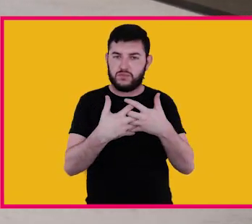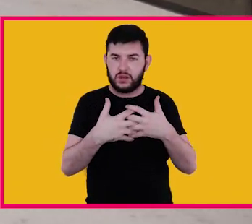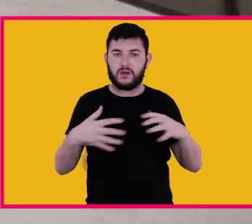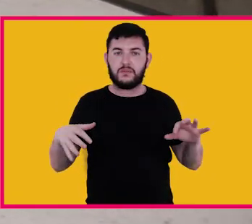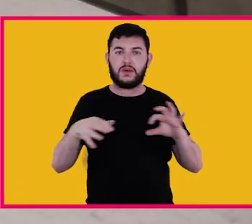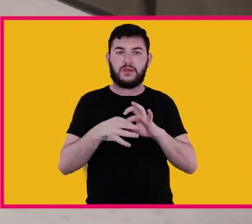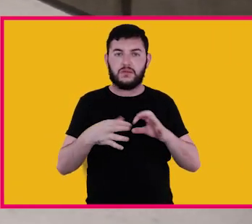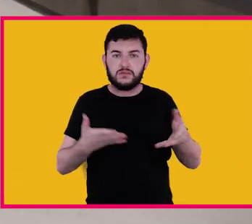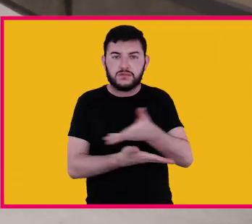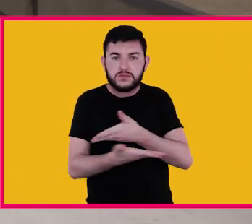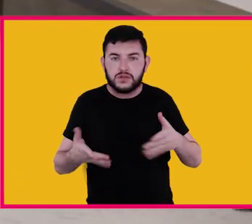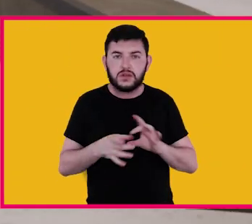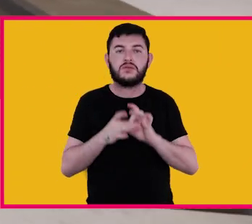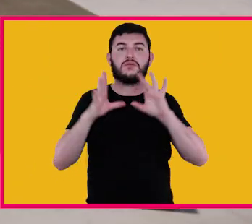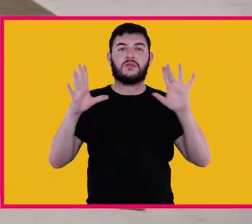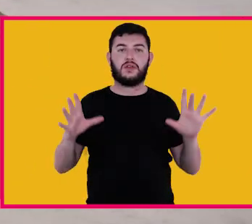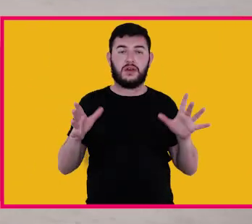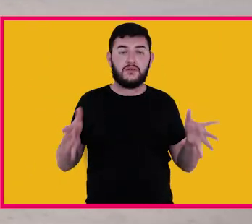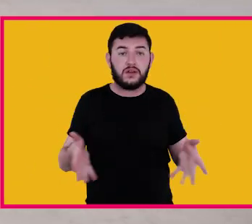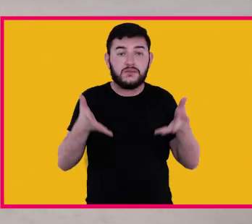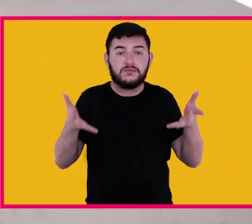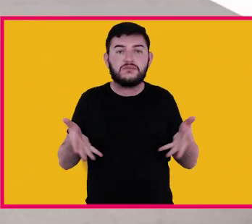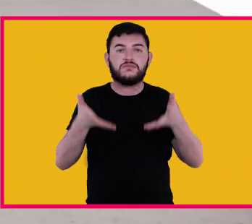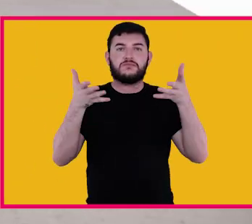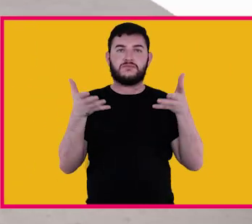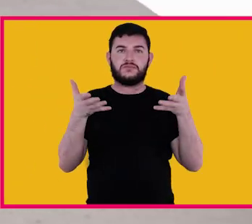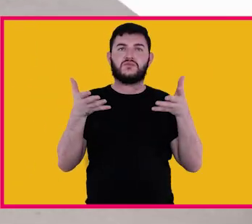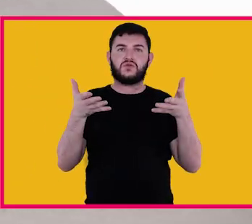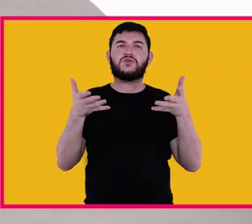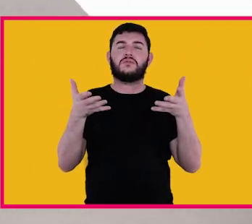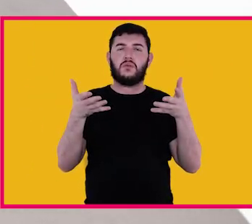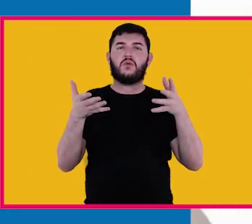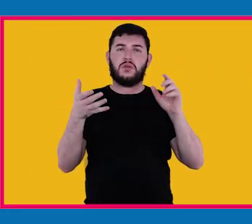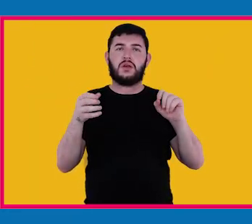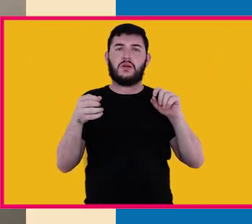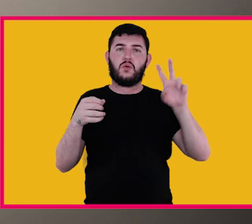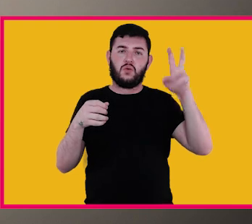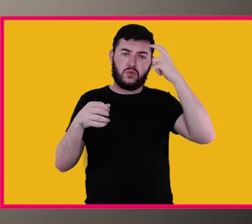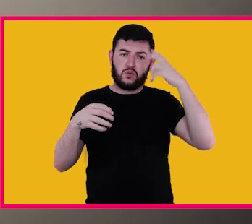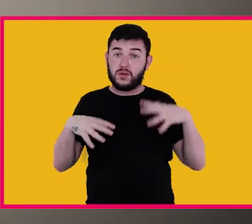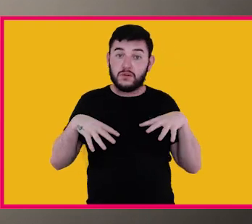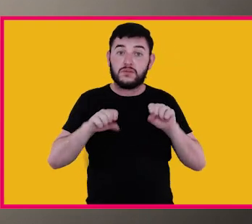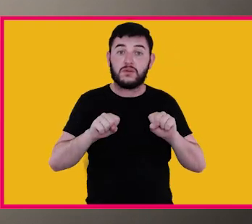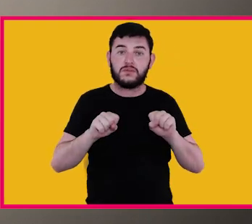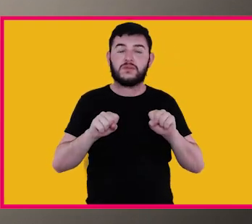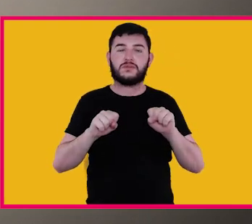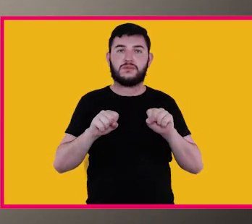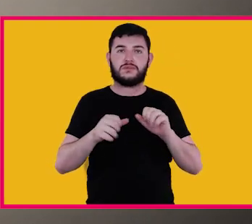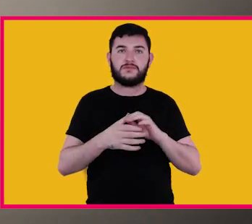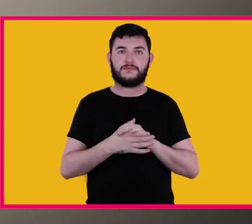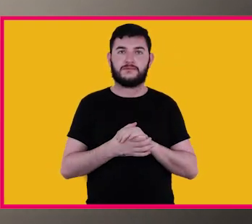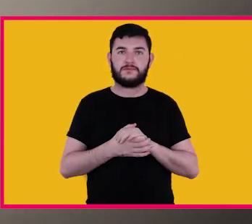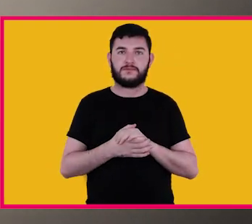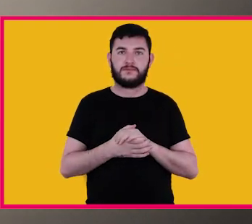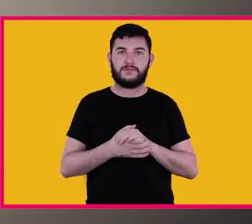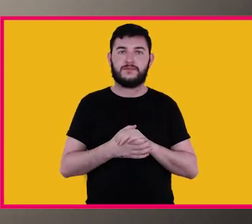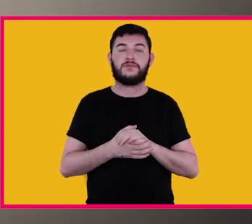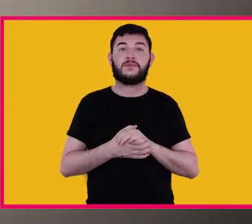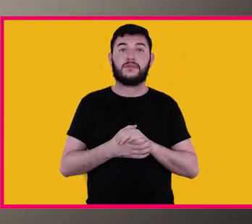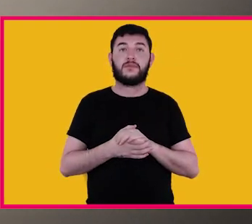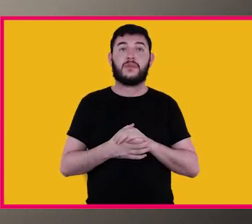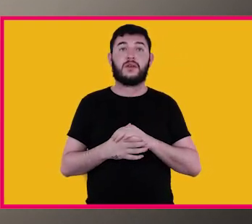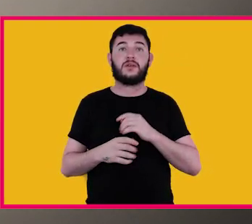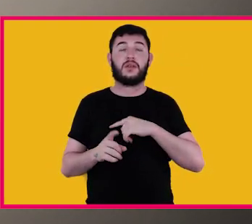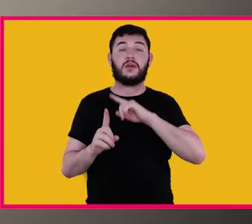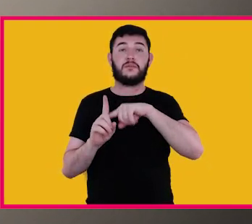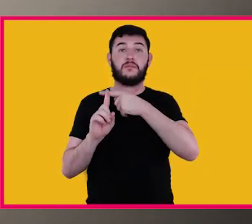propiciam a brincadeira livre, estimulam a apropriação de diversas formas pela comunidade. Os 2 últimos módulos mobiliários são estruturas um